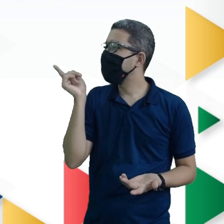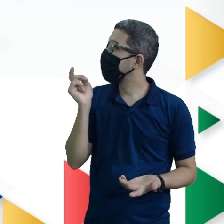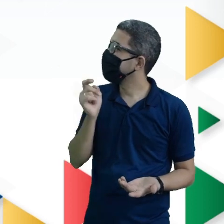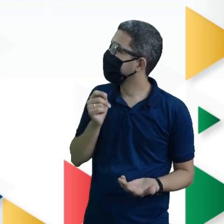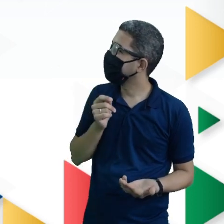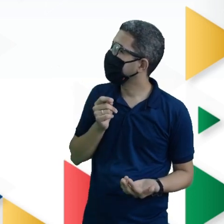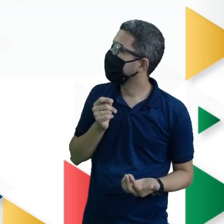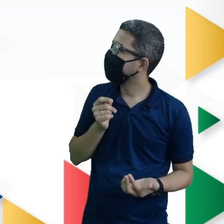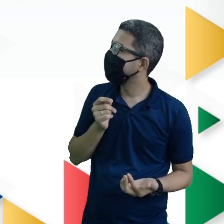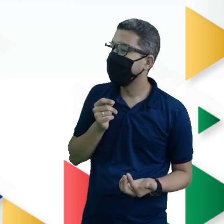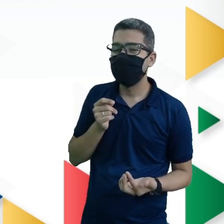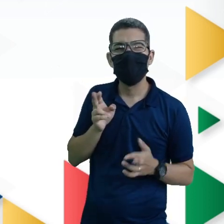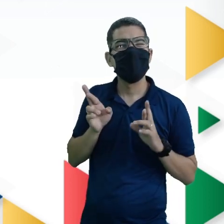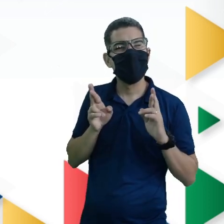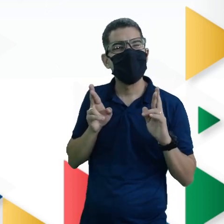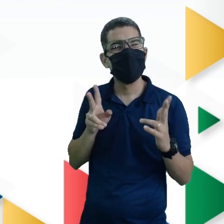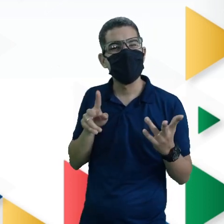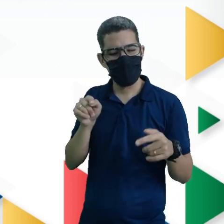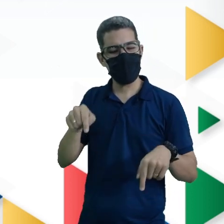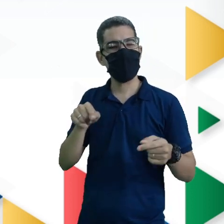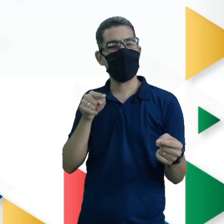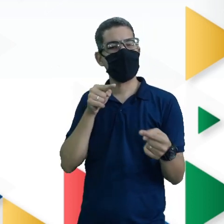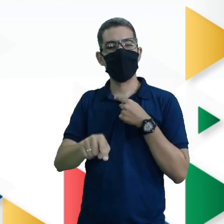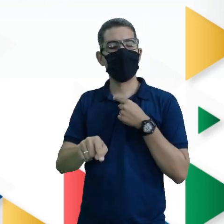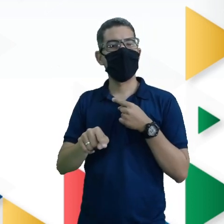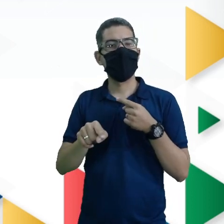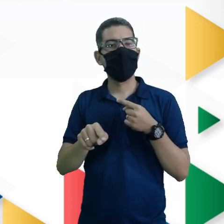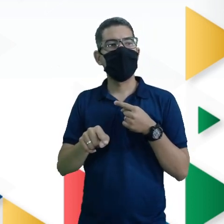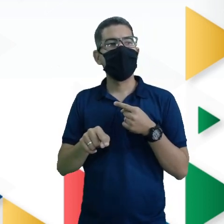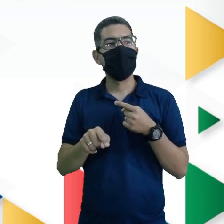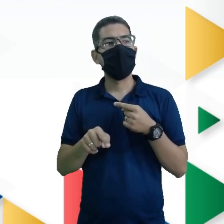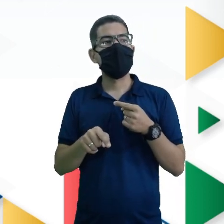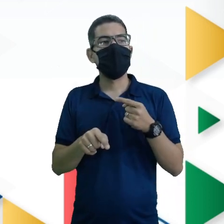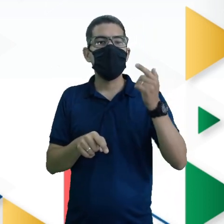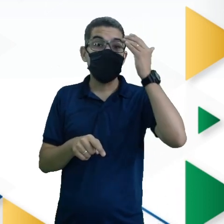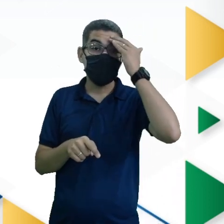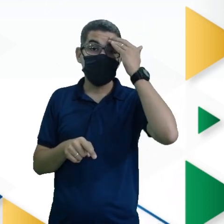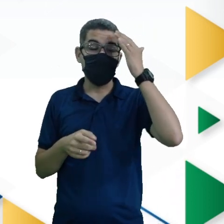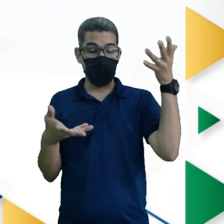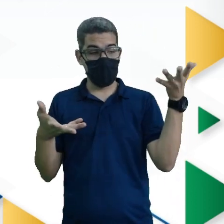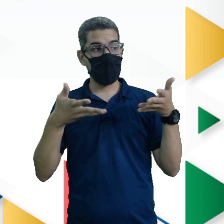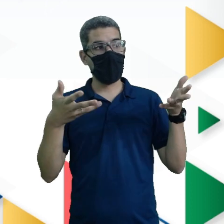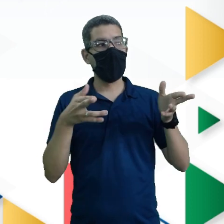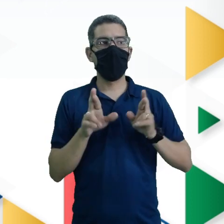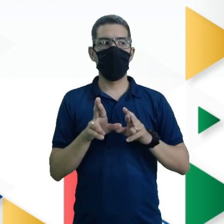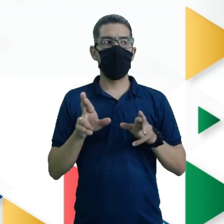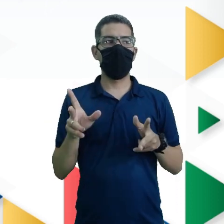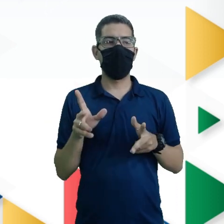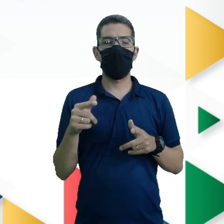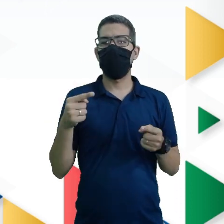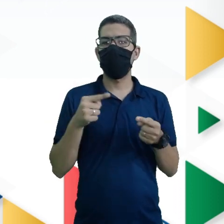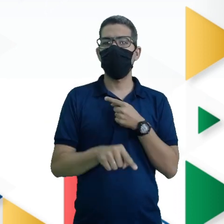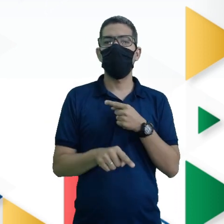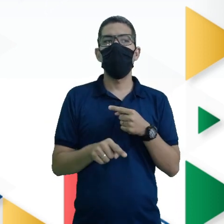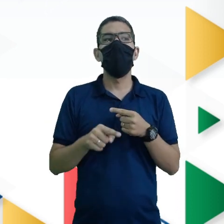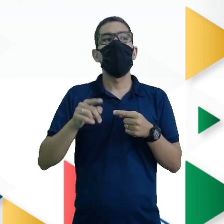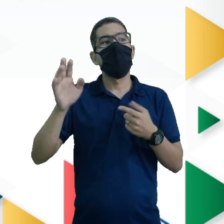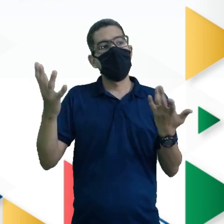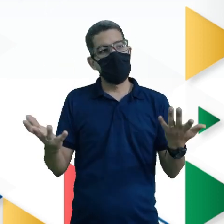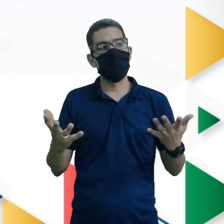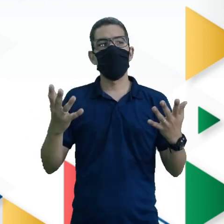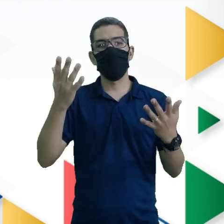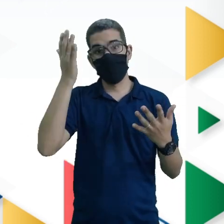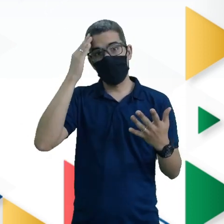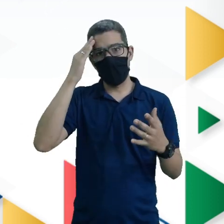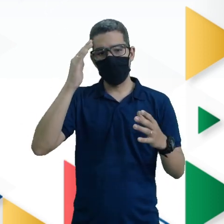né? Mas para eles era assim, entendeu? Então, para nós, hoje, está equivocado. É a Terra que gira em torno